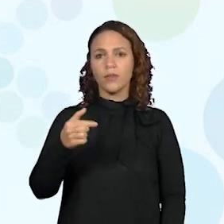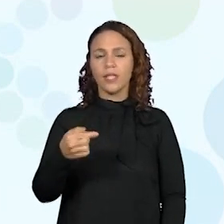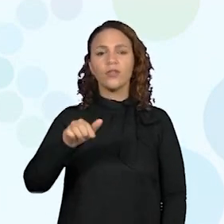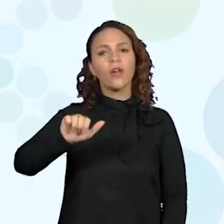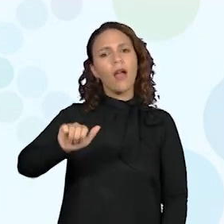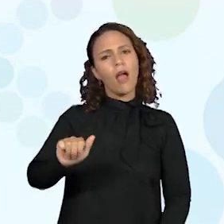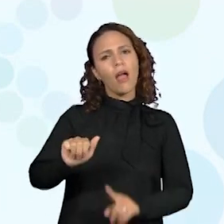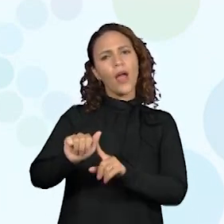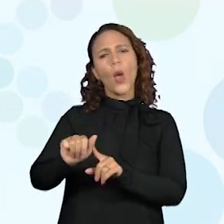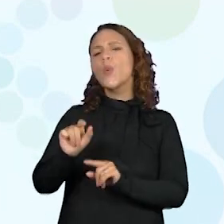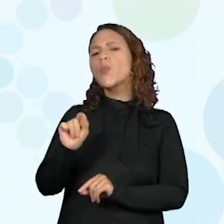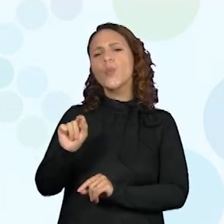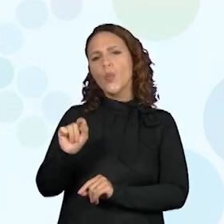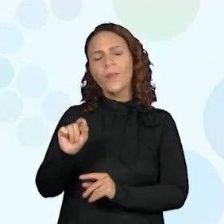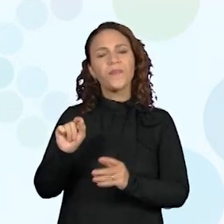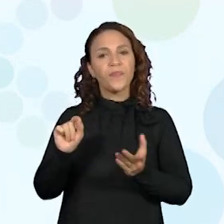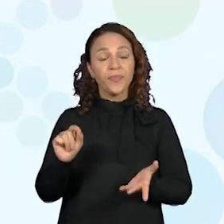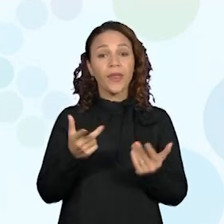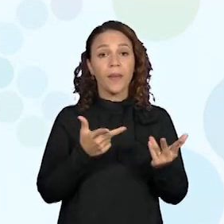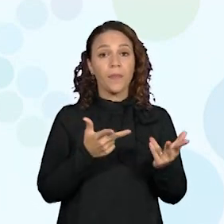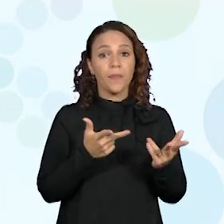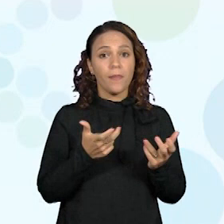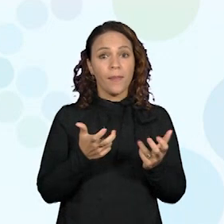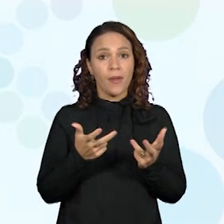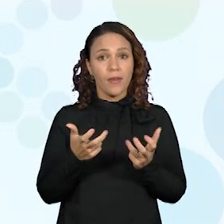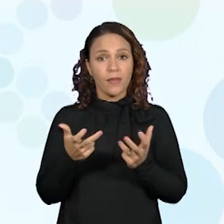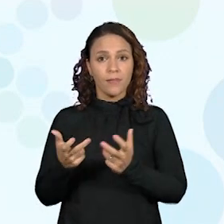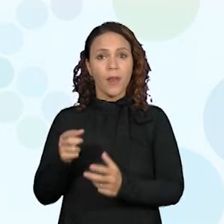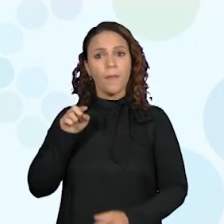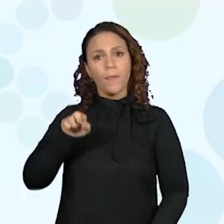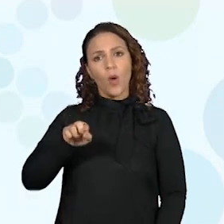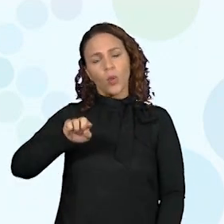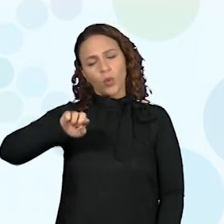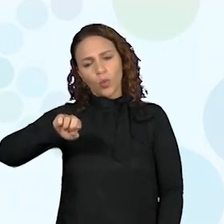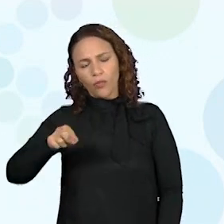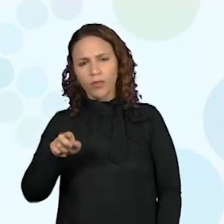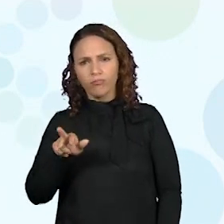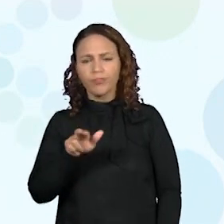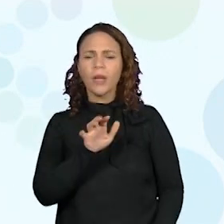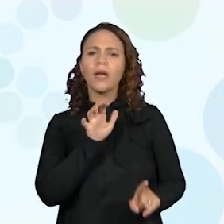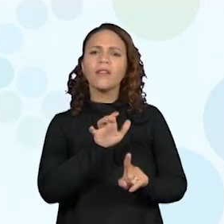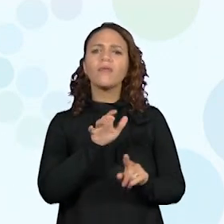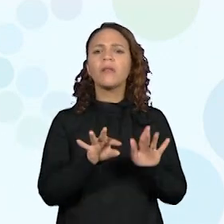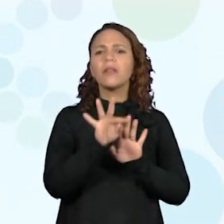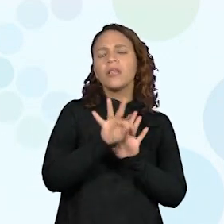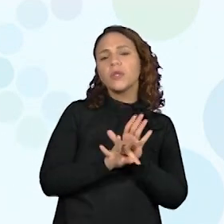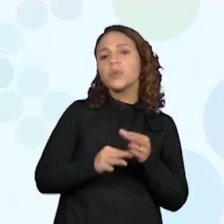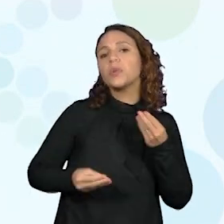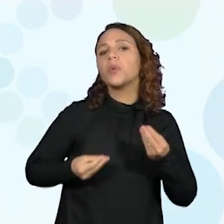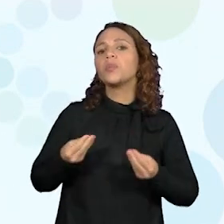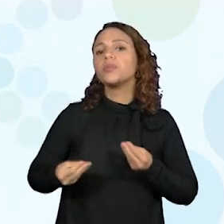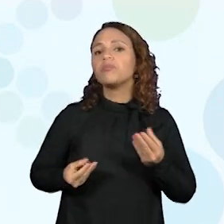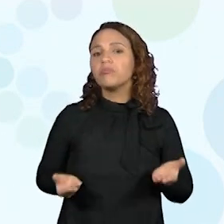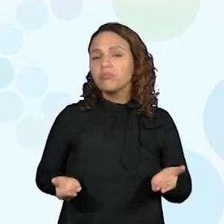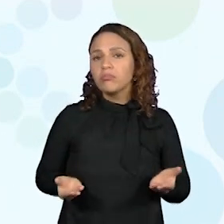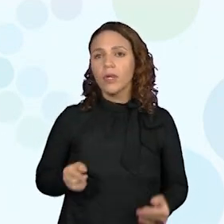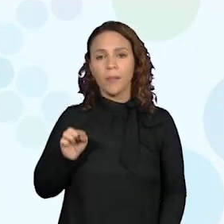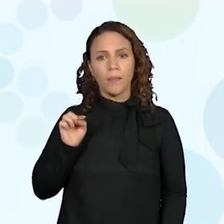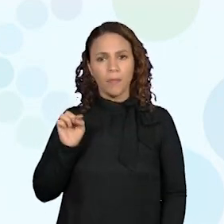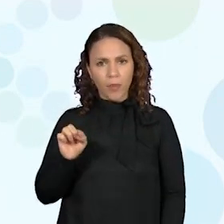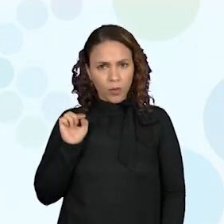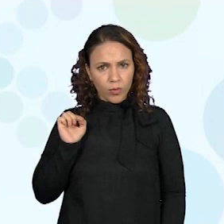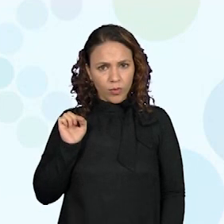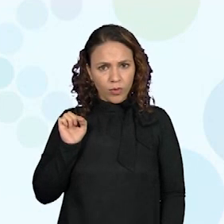EF03LP07A. Analisar os efeitos do sentido provocados pelo uso da pontuação. Ponto final, pontos